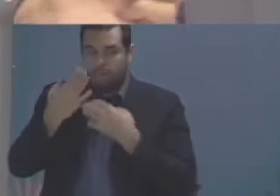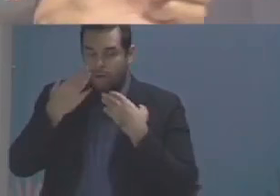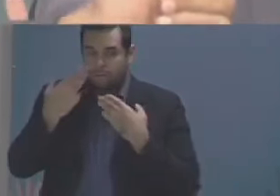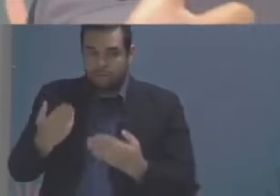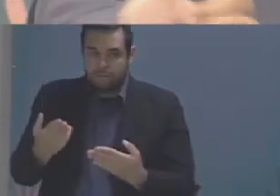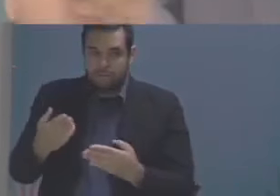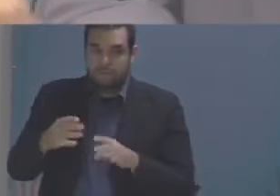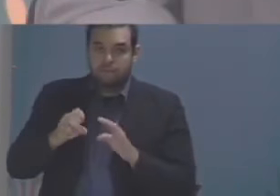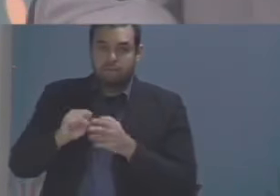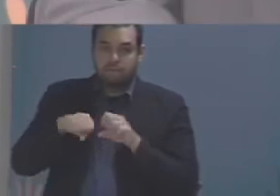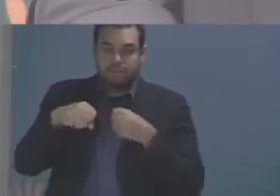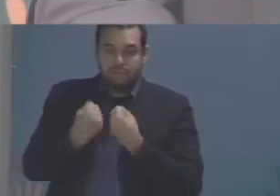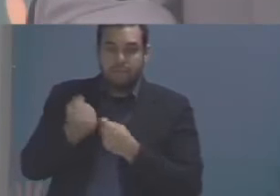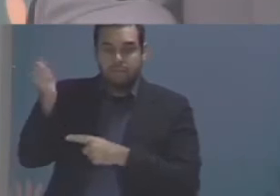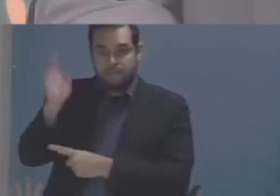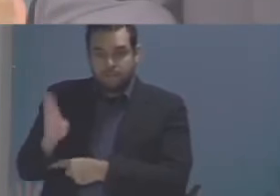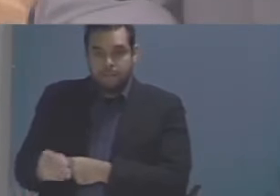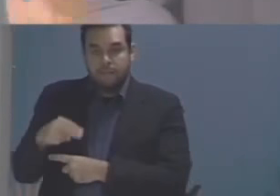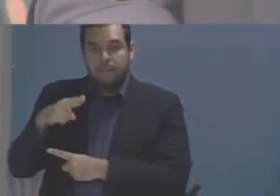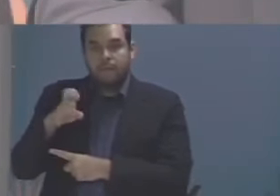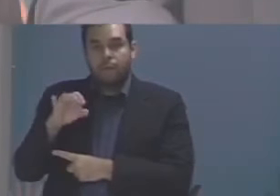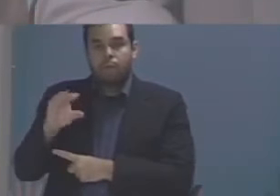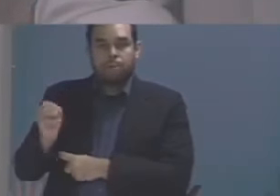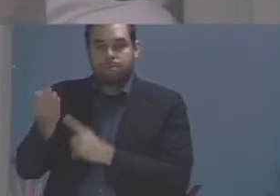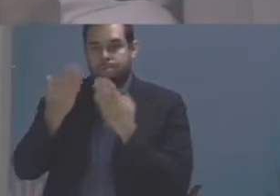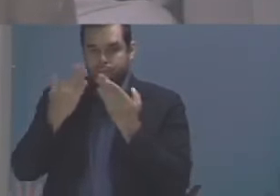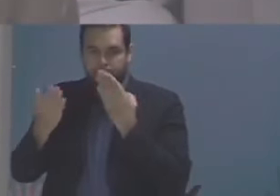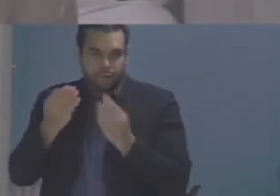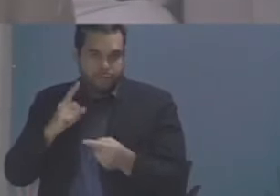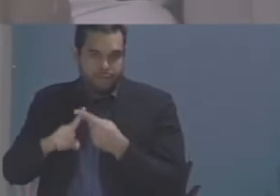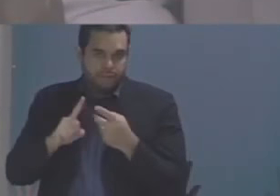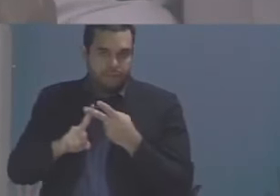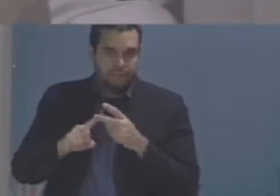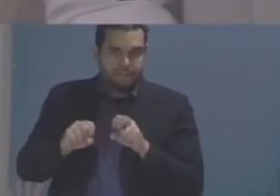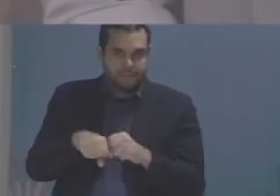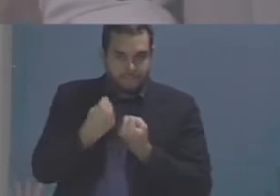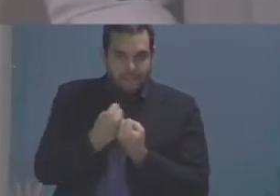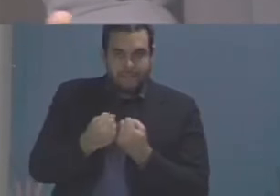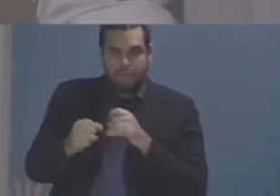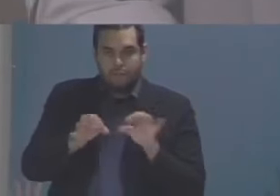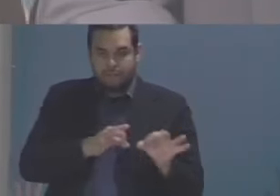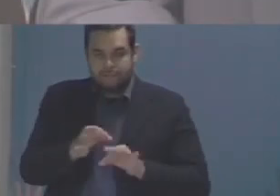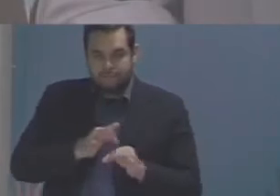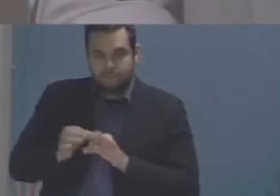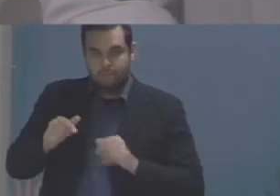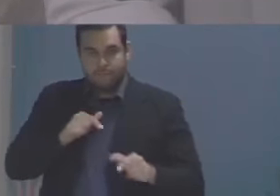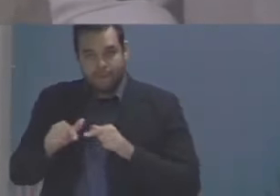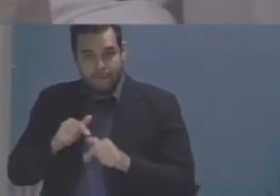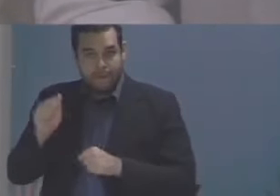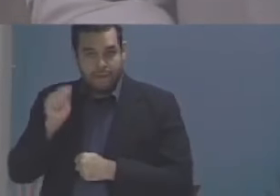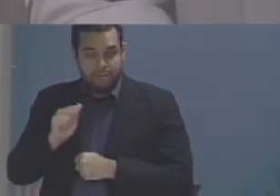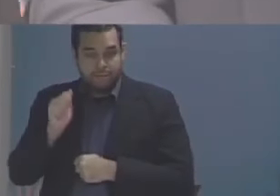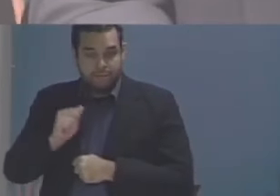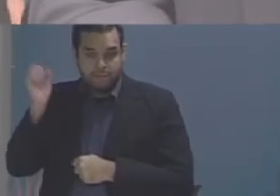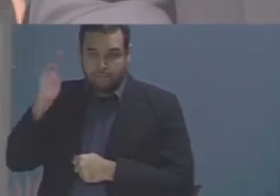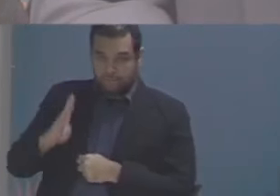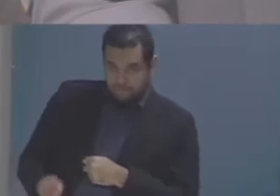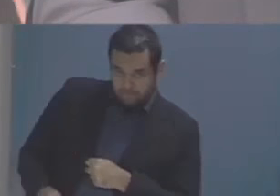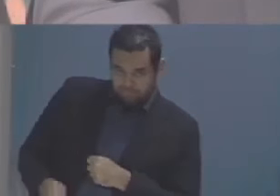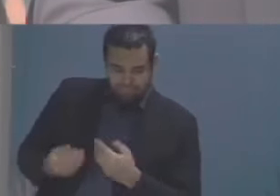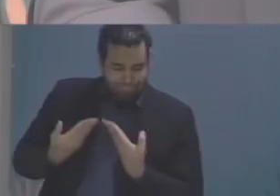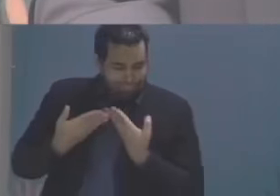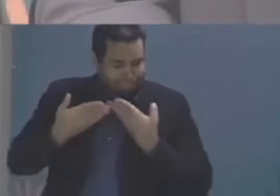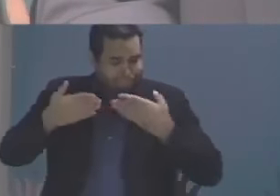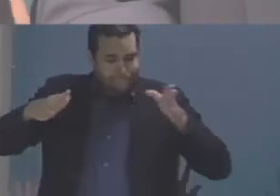Está lá a Sociedade Brasileira de Neuropsicologia, a Sociedade Brasileira de Psicologia Organizacional do Trabalho, que é uma associação brasileira. Está aberto